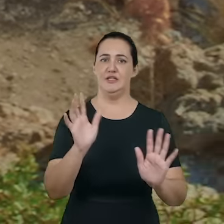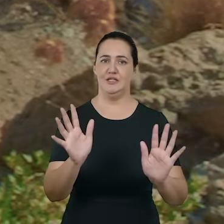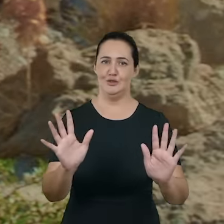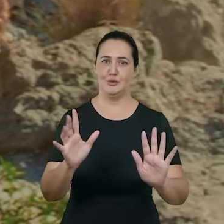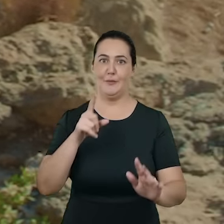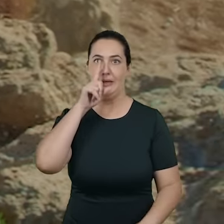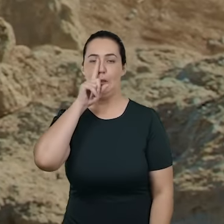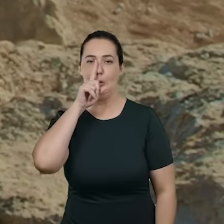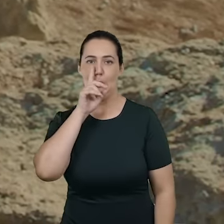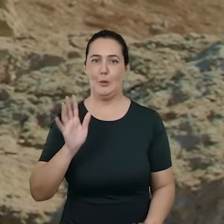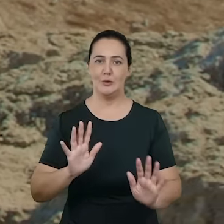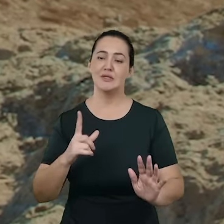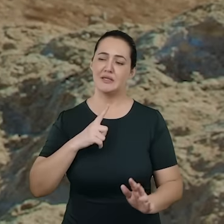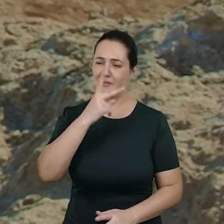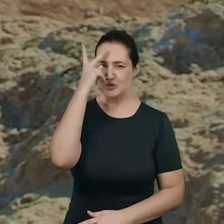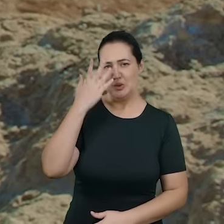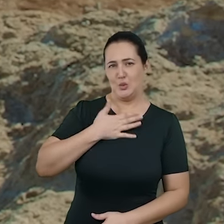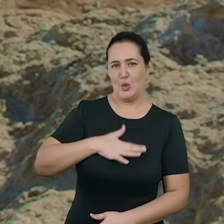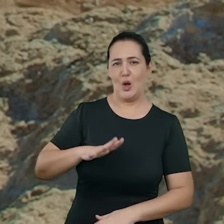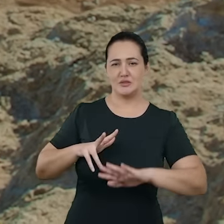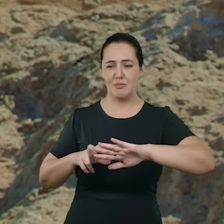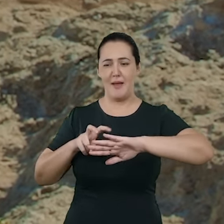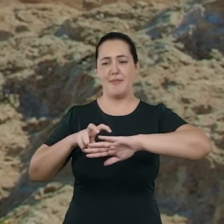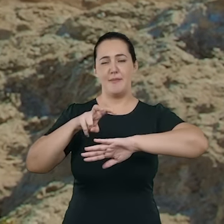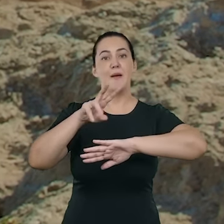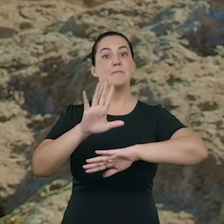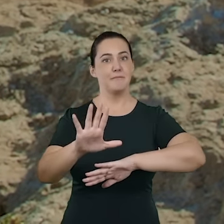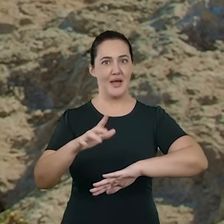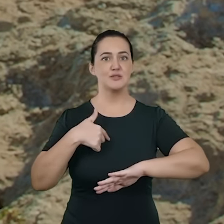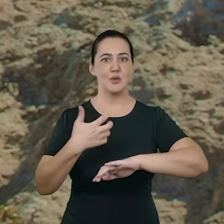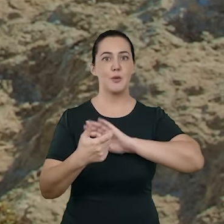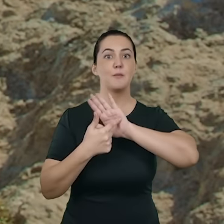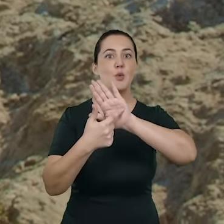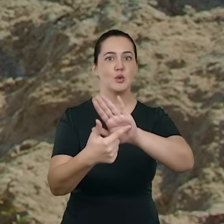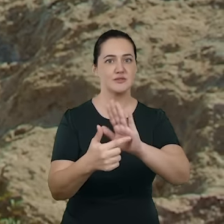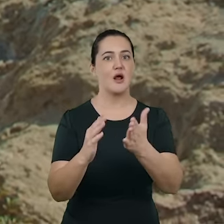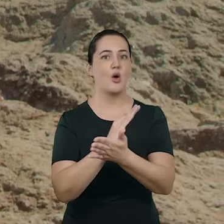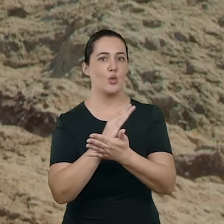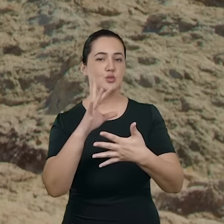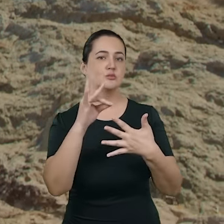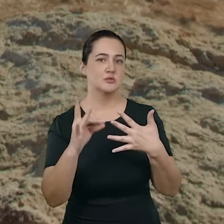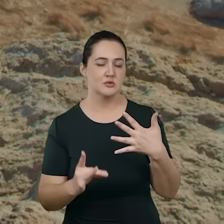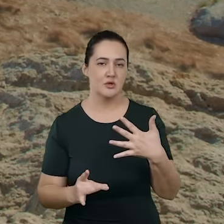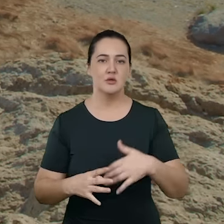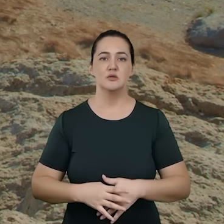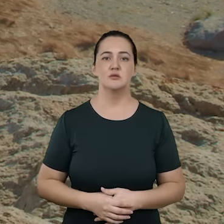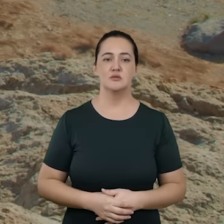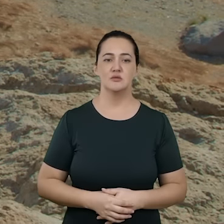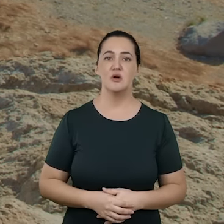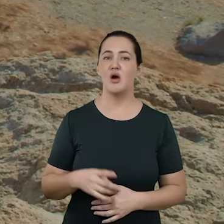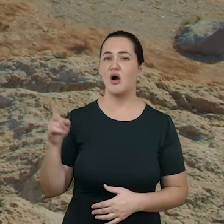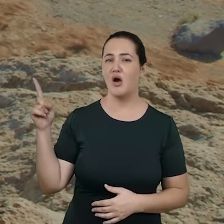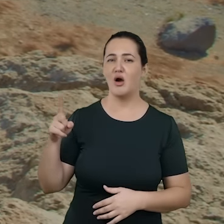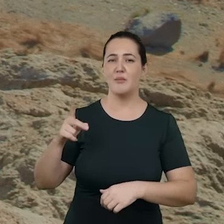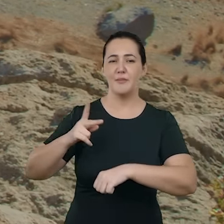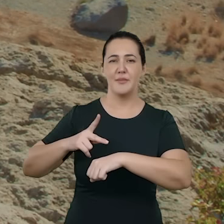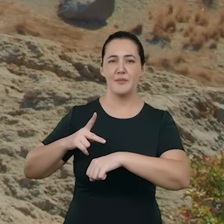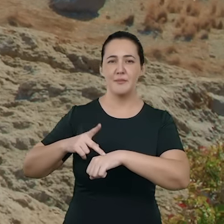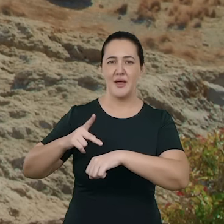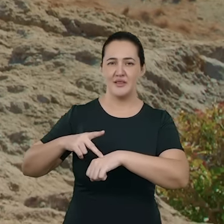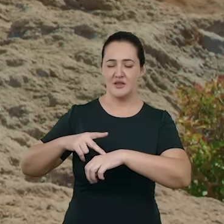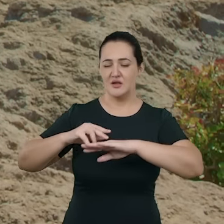assim perigoso. Algumas pessoas não gostam de subir aqui, mas a arqueologia vai mostrando para vocês as coisas. Olha aqui, desgastada pelo tempo,